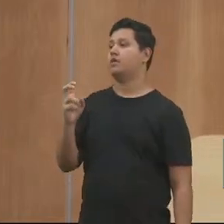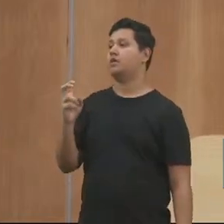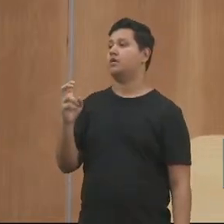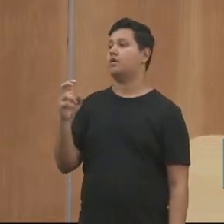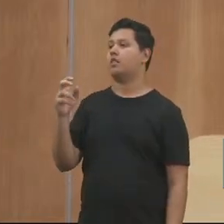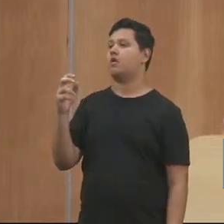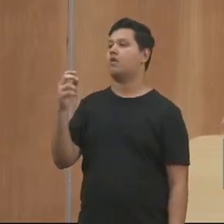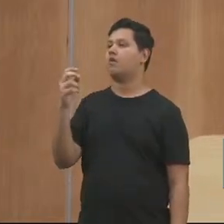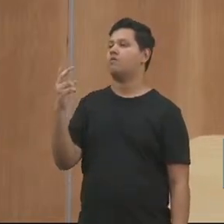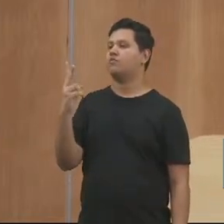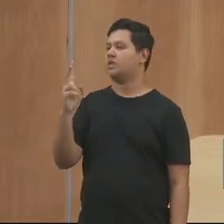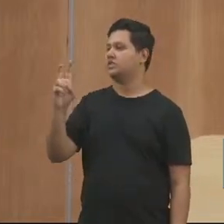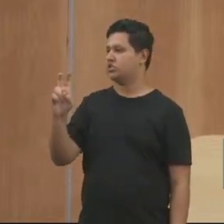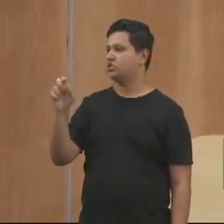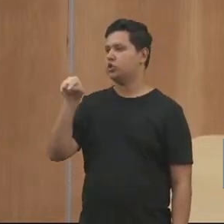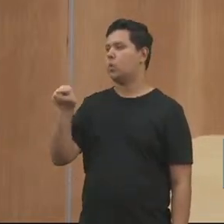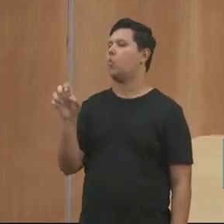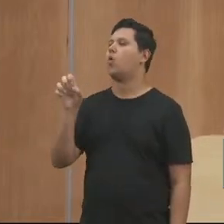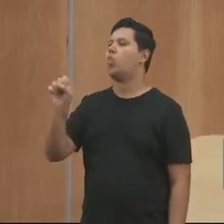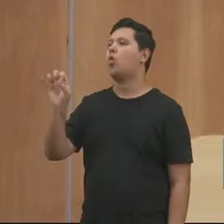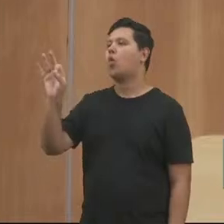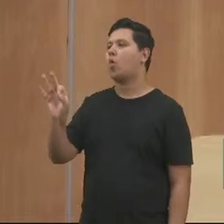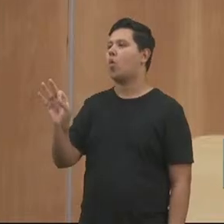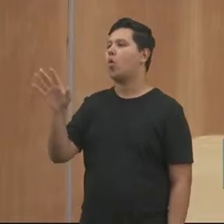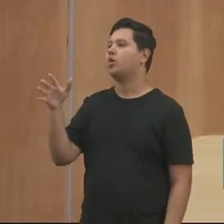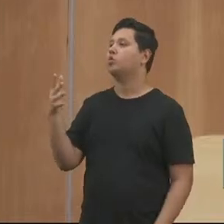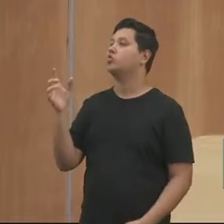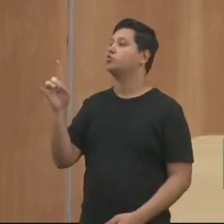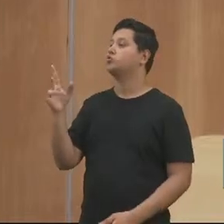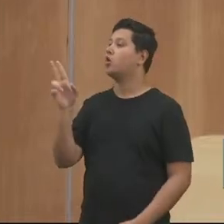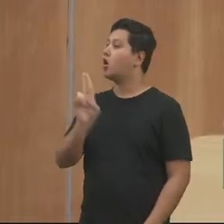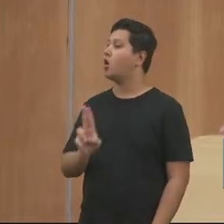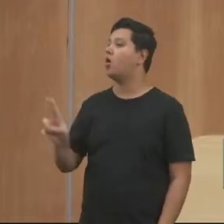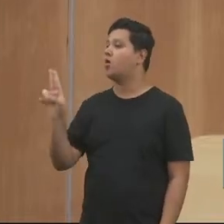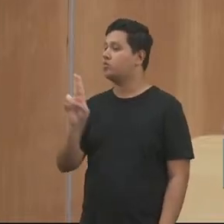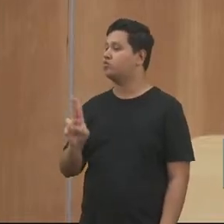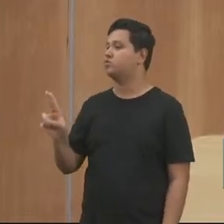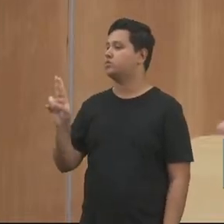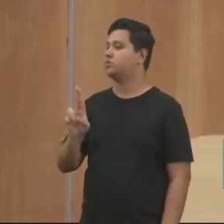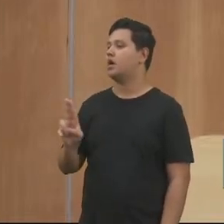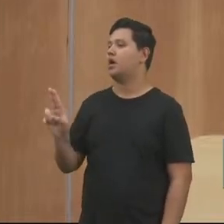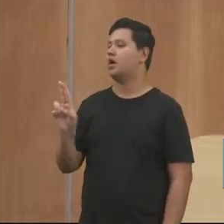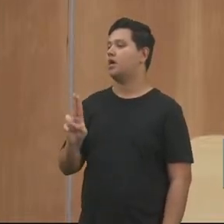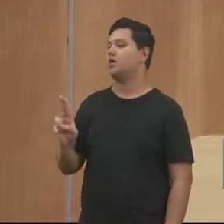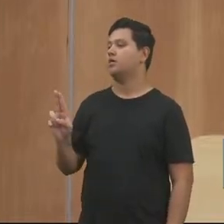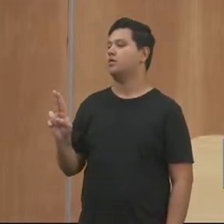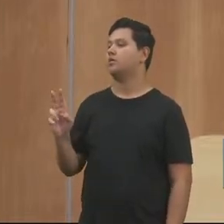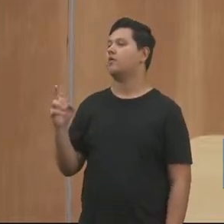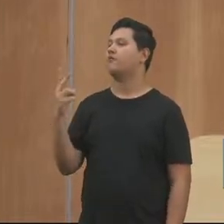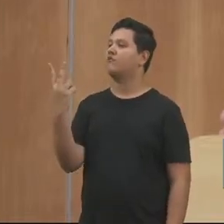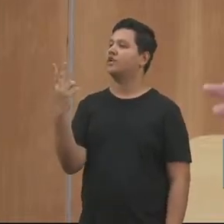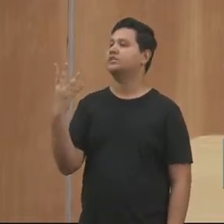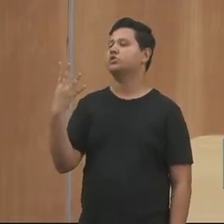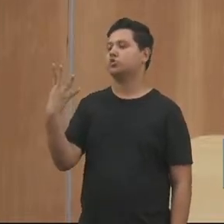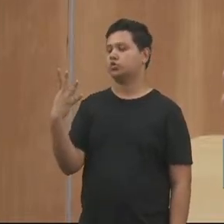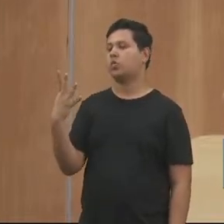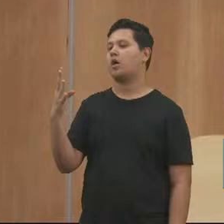está na apresentação, e foi liquidado, que é a etapa imediatamente inferior ao gasto,